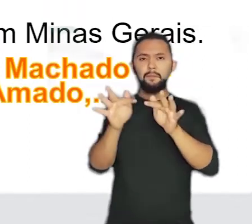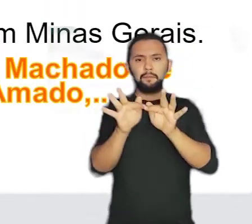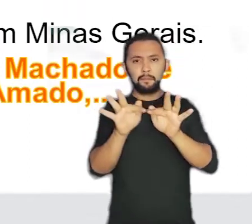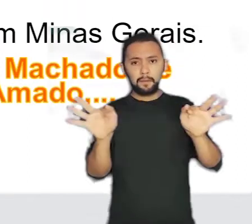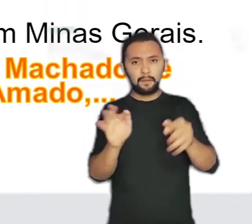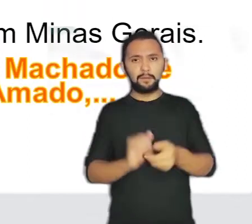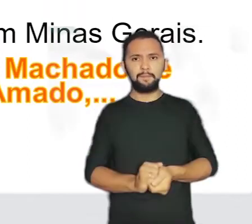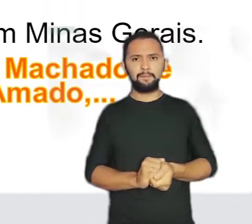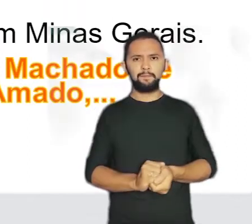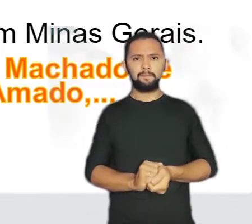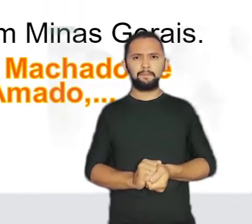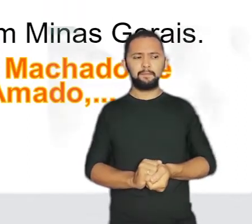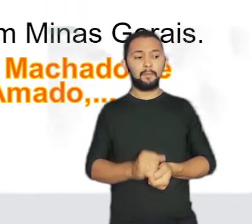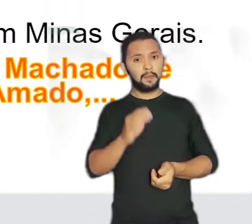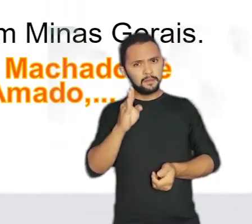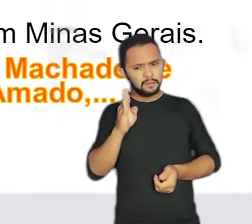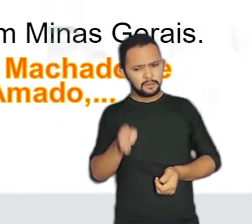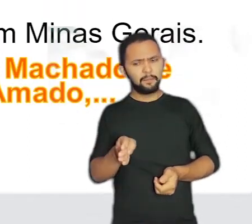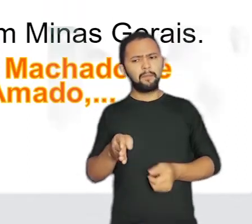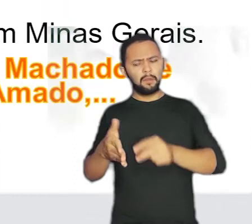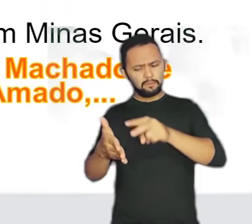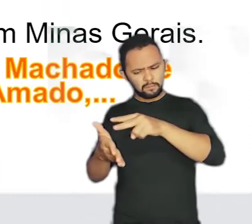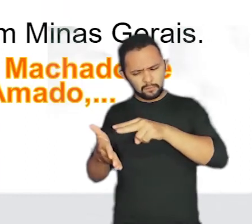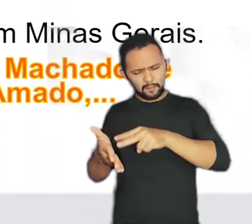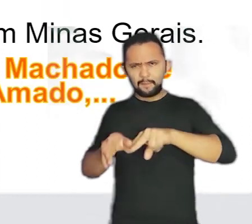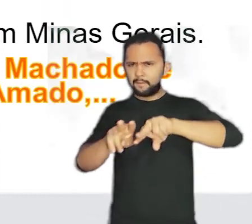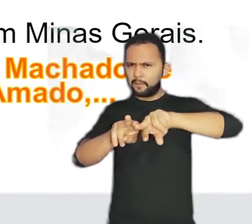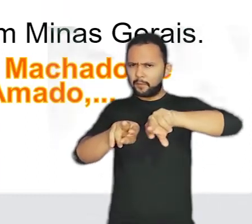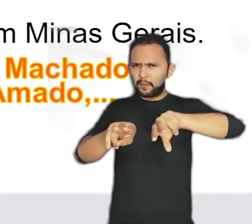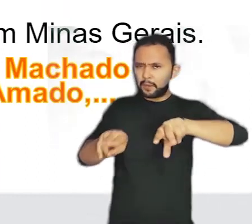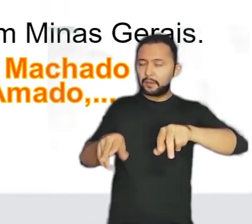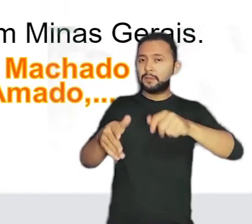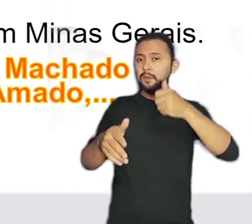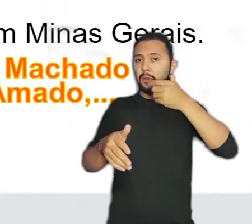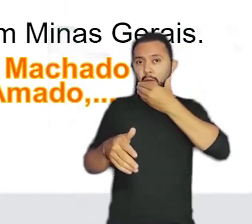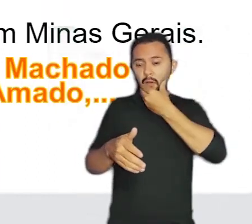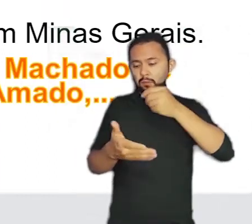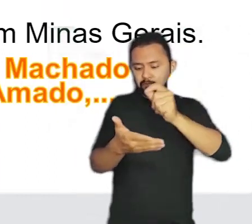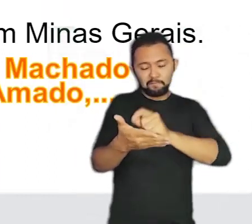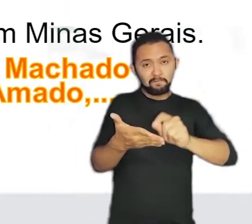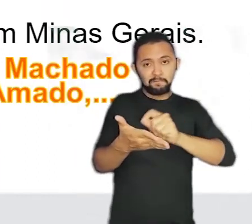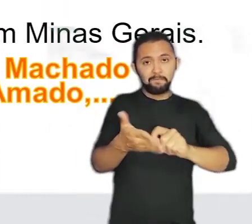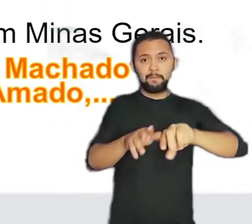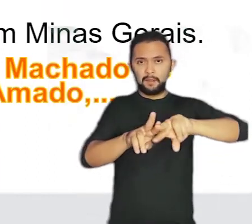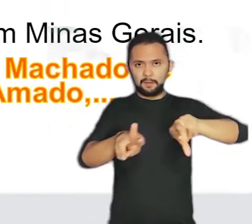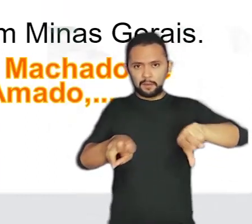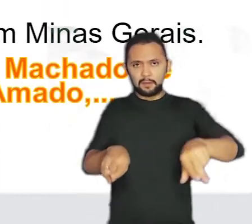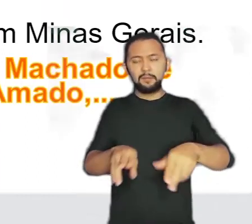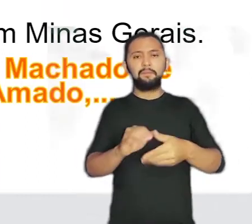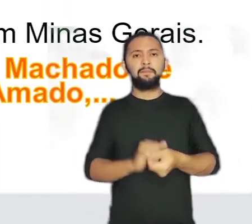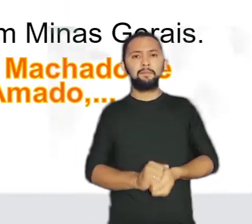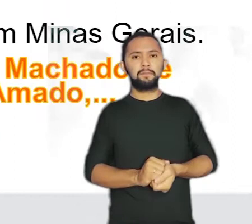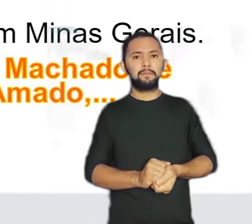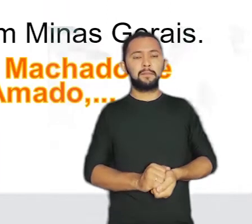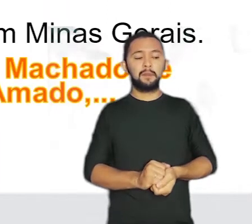bom? Já li vários autores, Carlos Drummond de Andrade, Machado de Assis, Guimarães Rosa, Clarice Lispector, Jorge